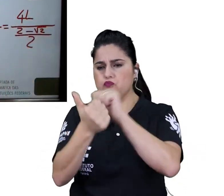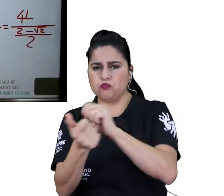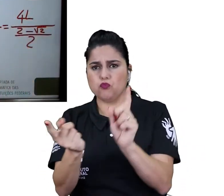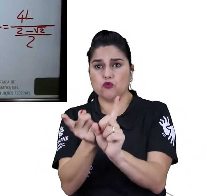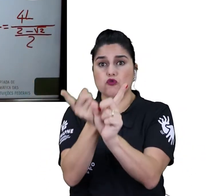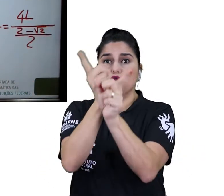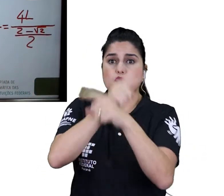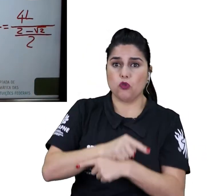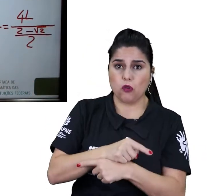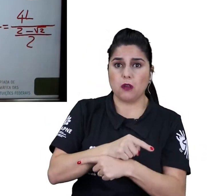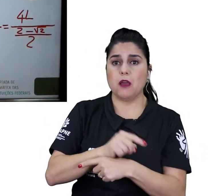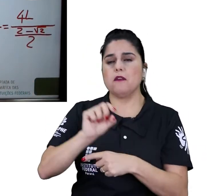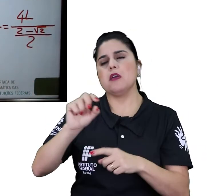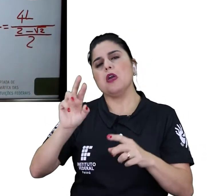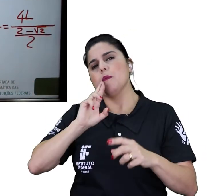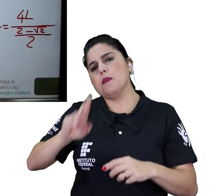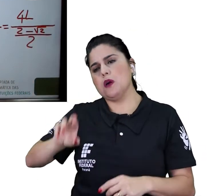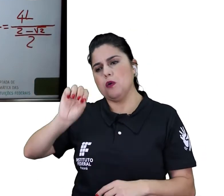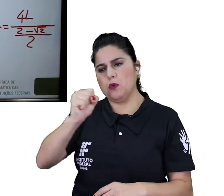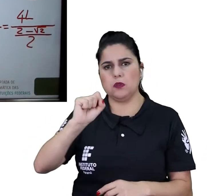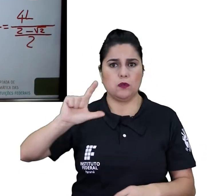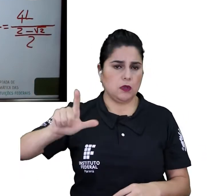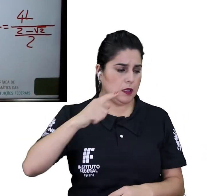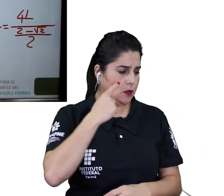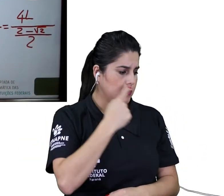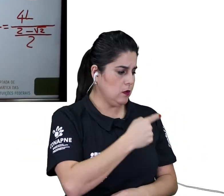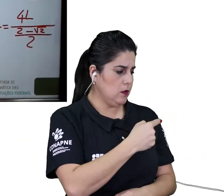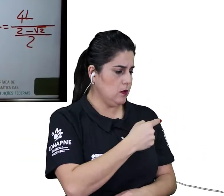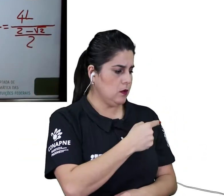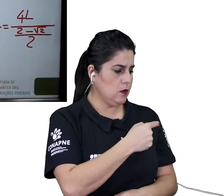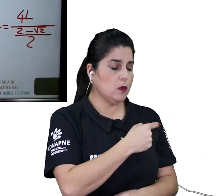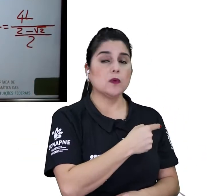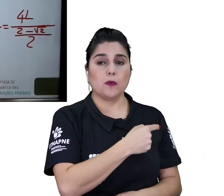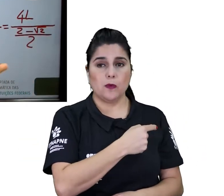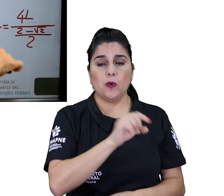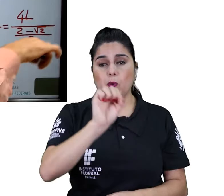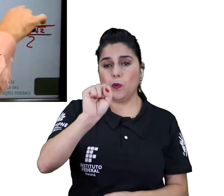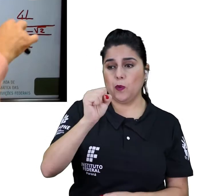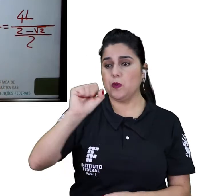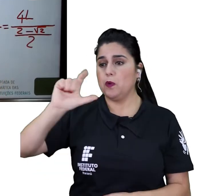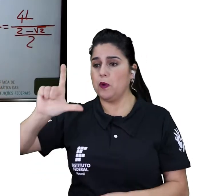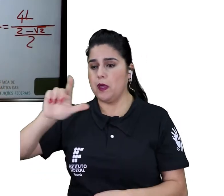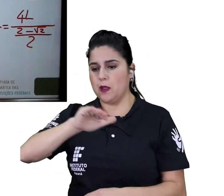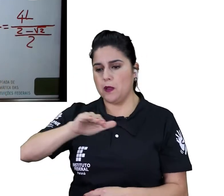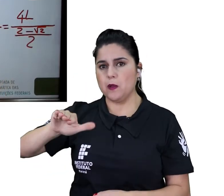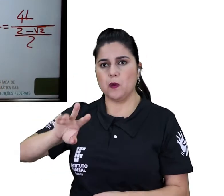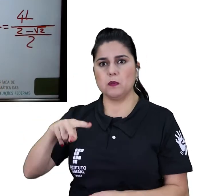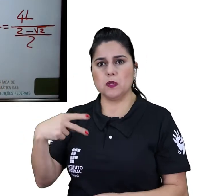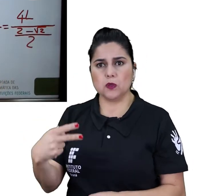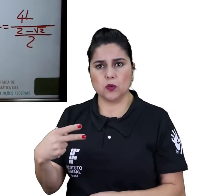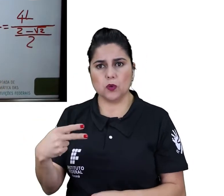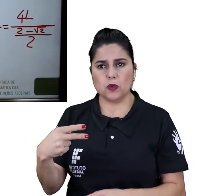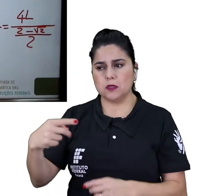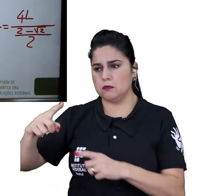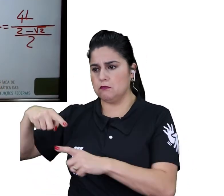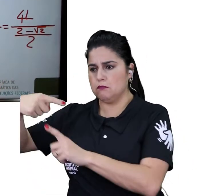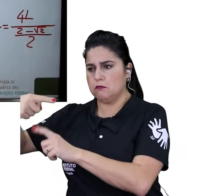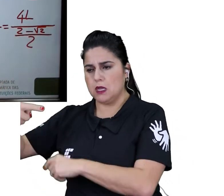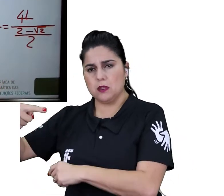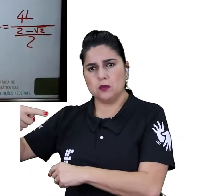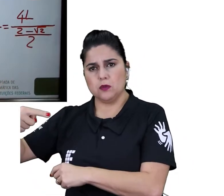multiplicando, fica 8L. E o resultado dessa soma é 8L sobre 2